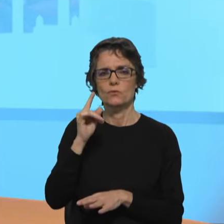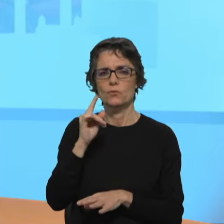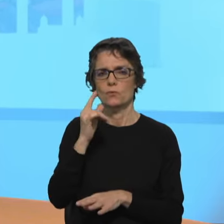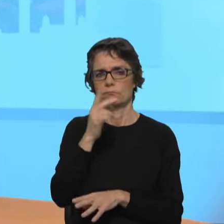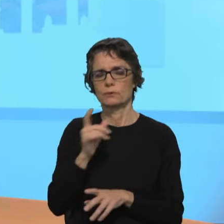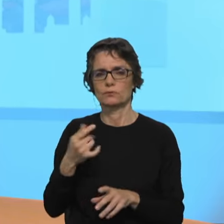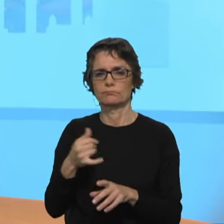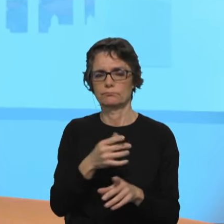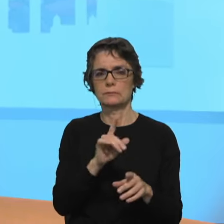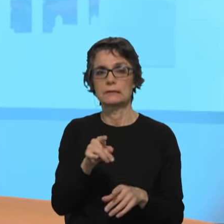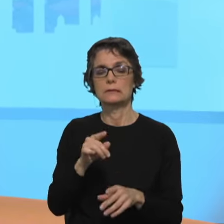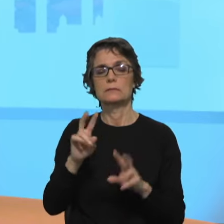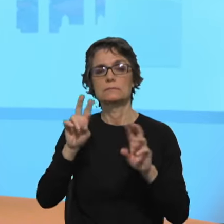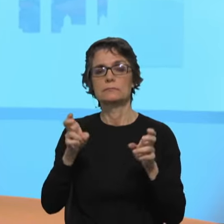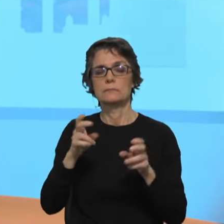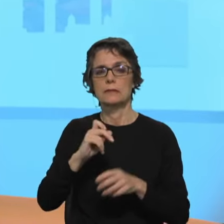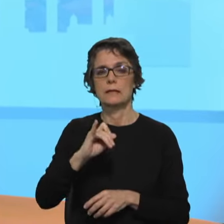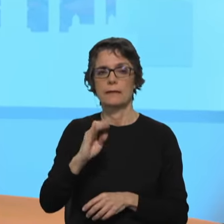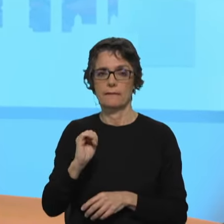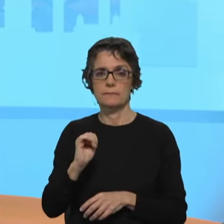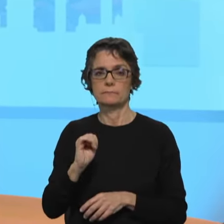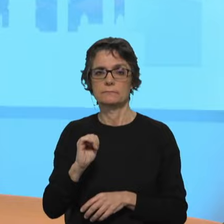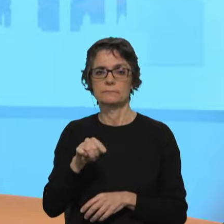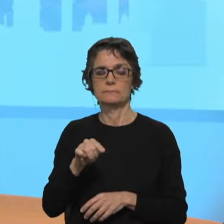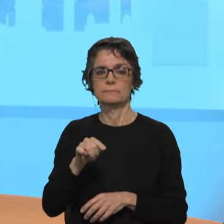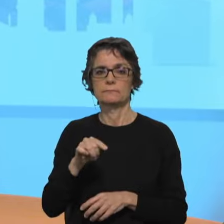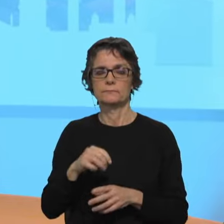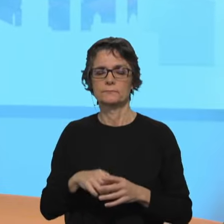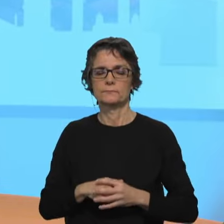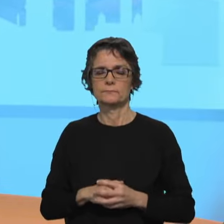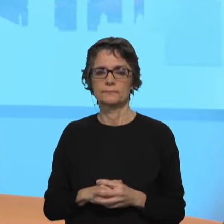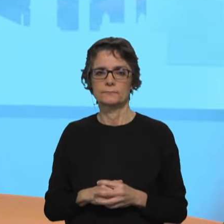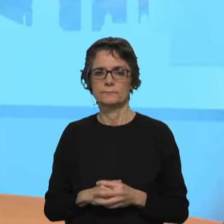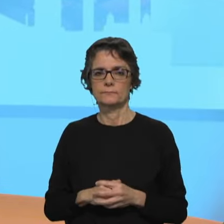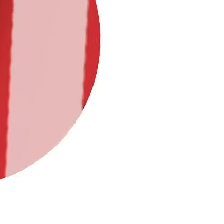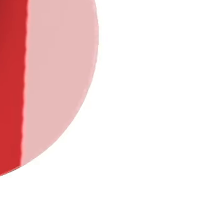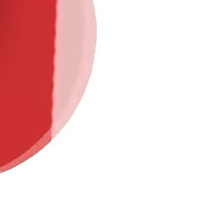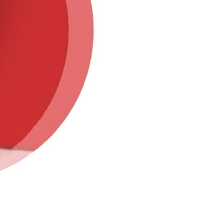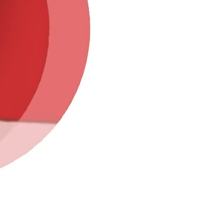dia para a rubrica da Fundação Ajuda à Graja que Sofre, perseguidos, mas não esquecidos.